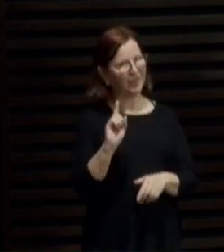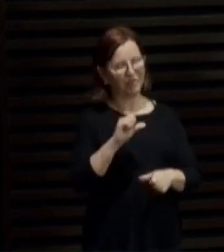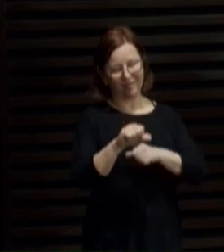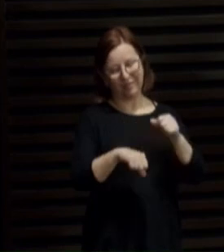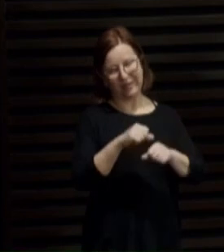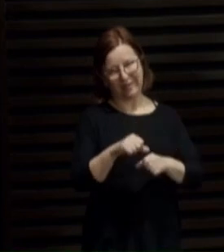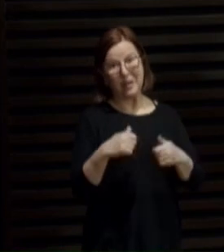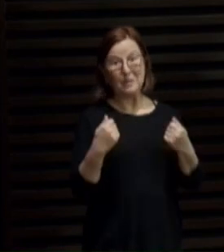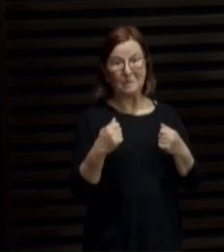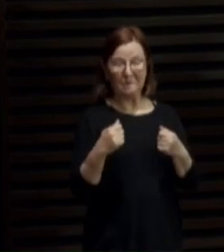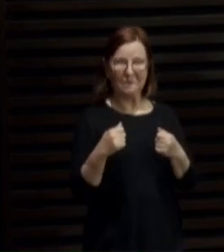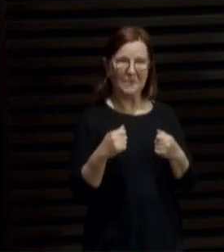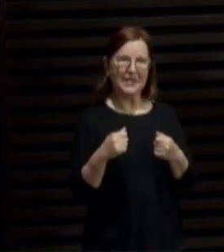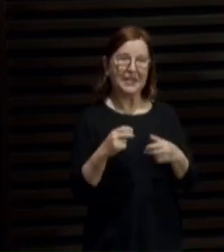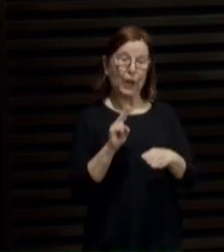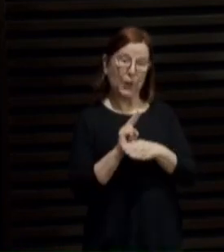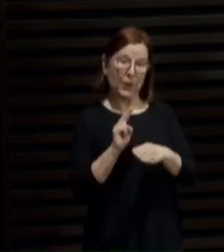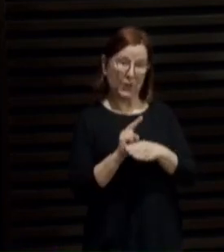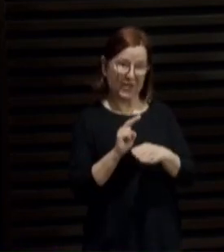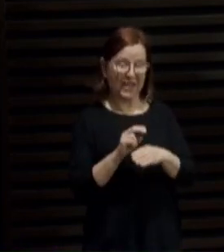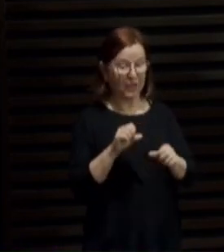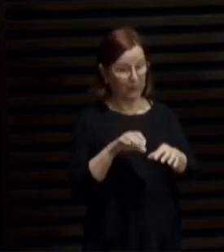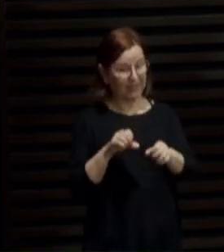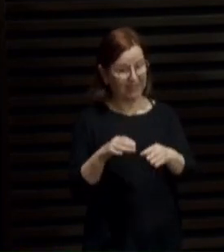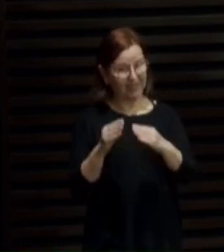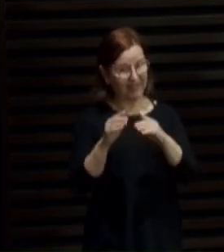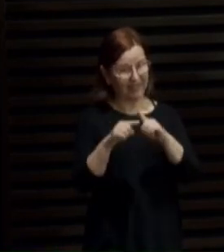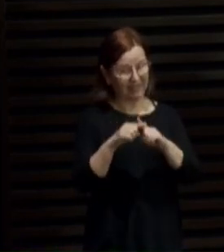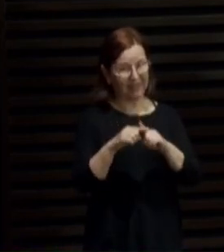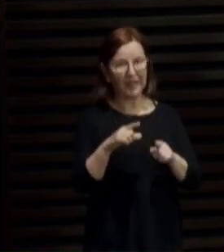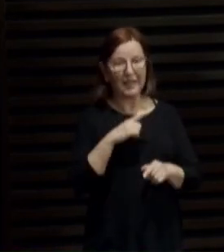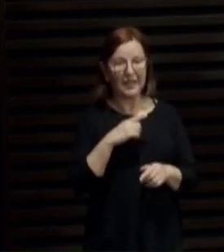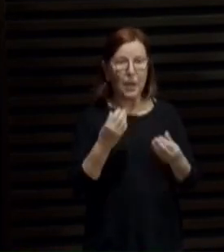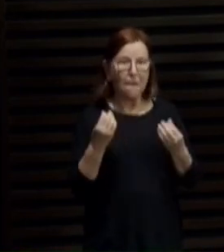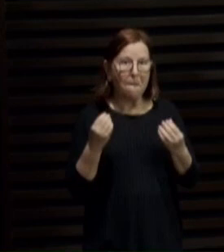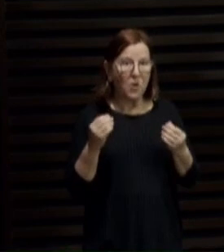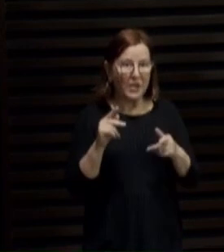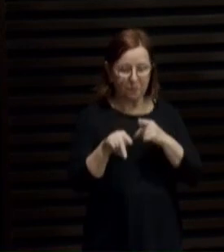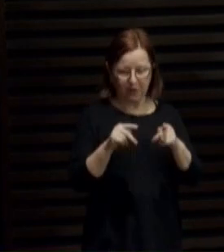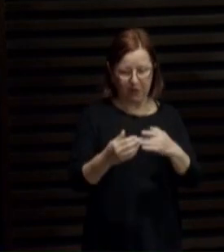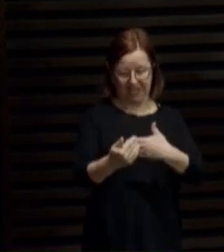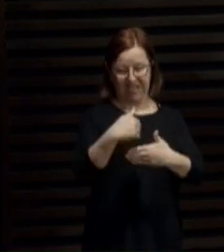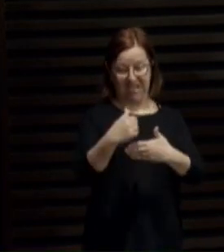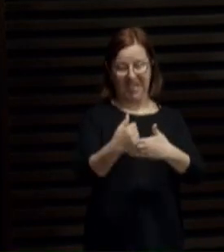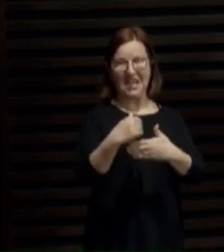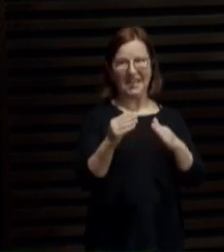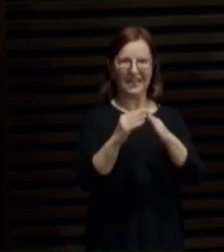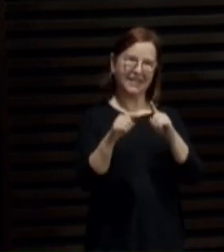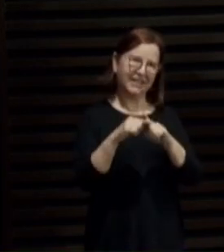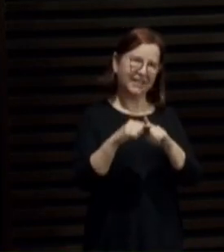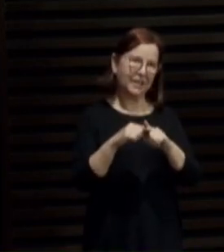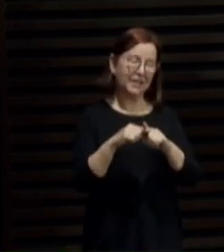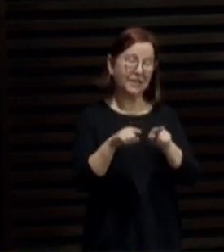igreja. Há muita gente que entra na igreja sem nunca ter estado em Cristo. Mas